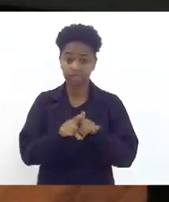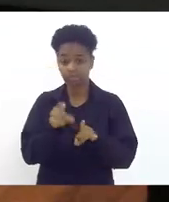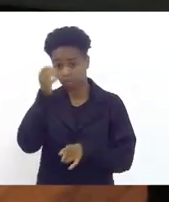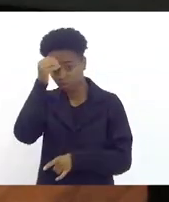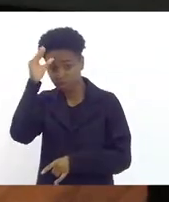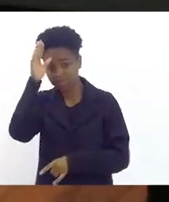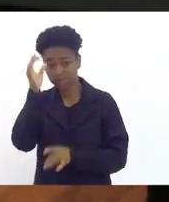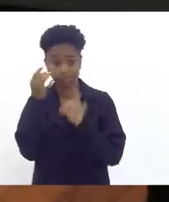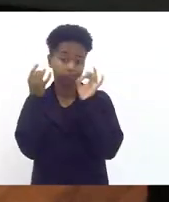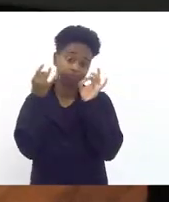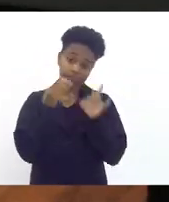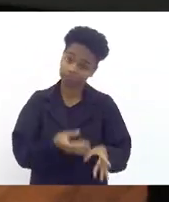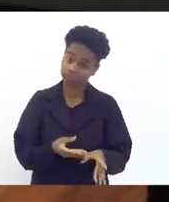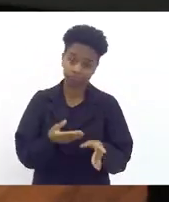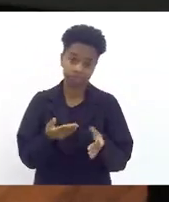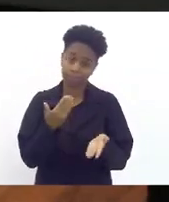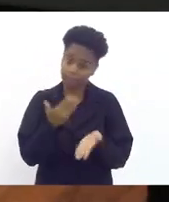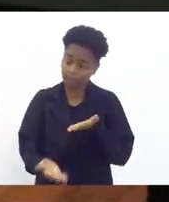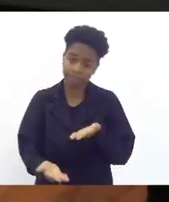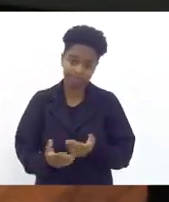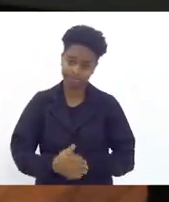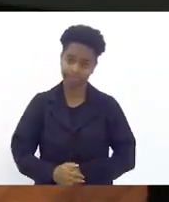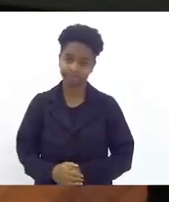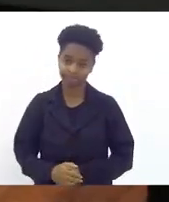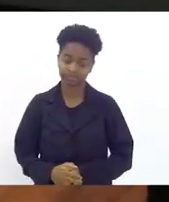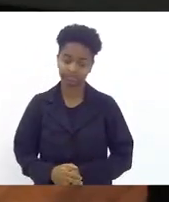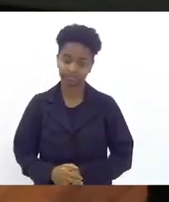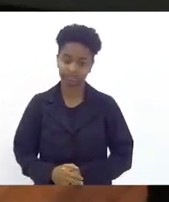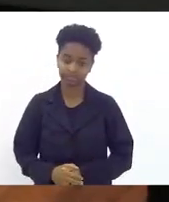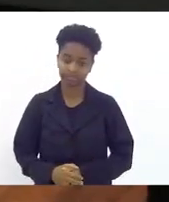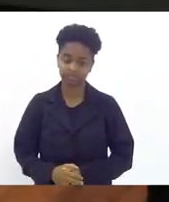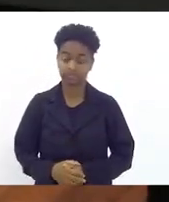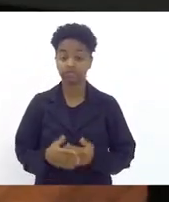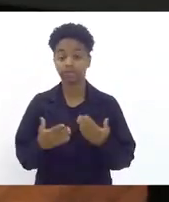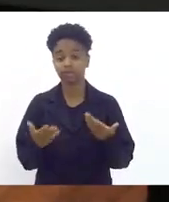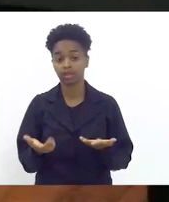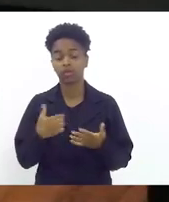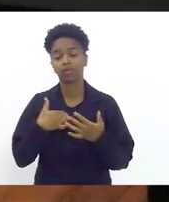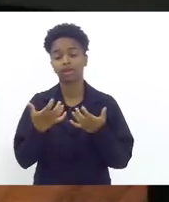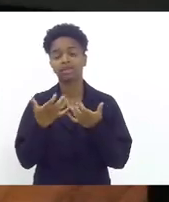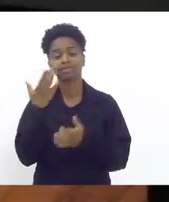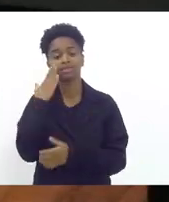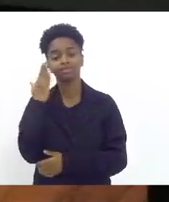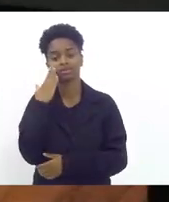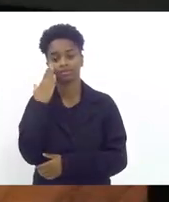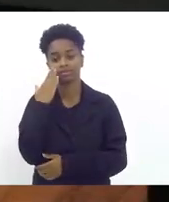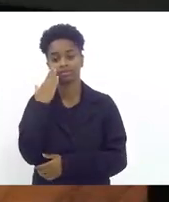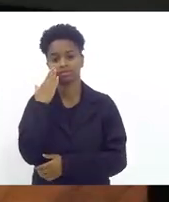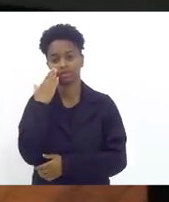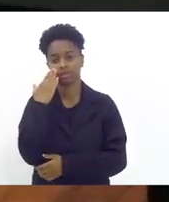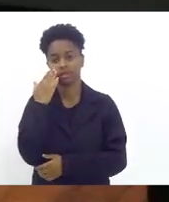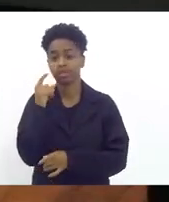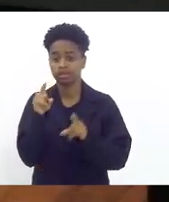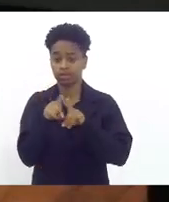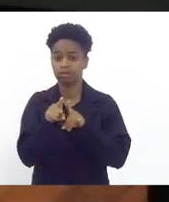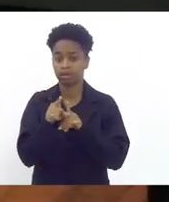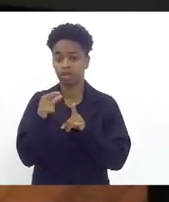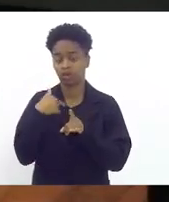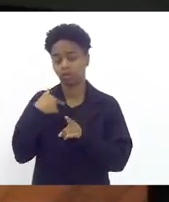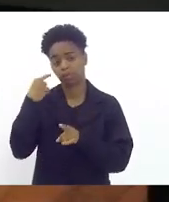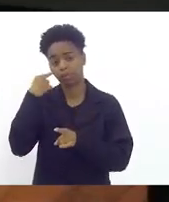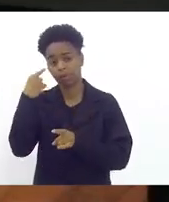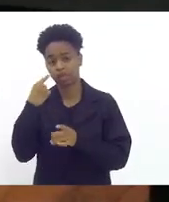vai ser perdido então eu quero saber assim como eu também sou pesquisadora